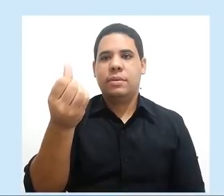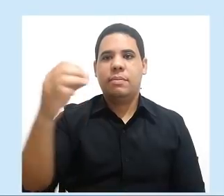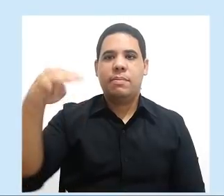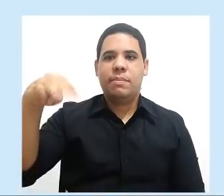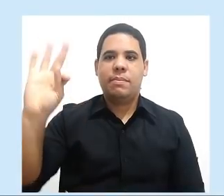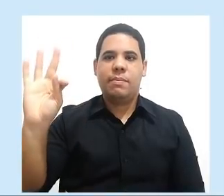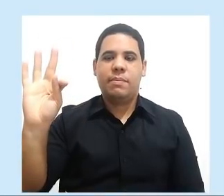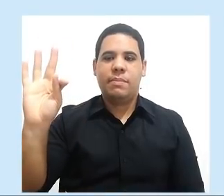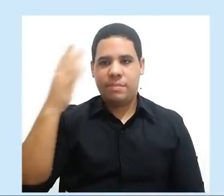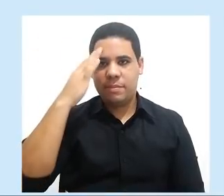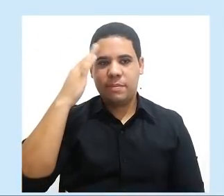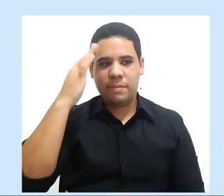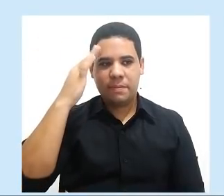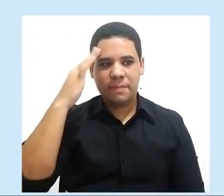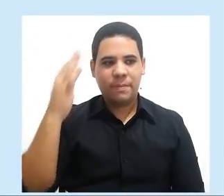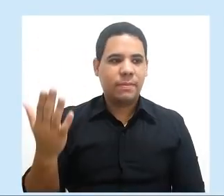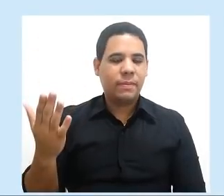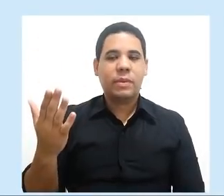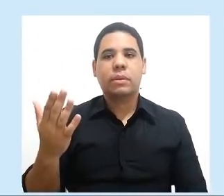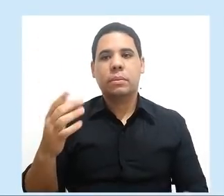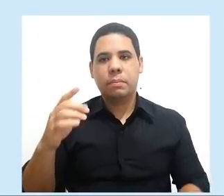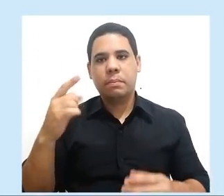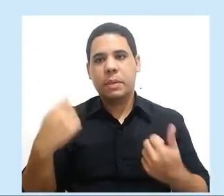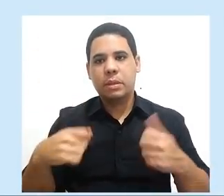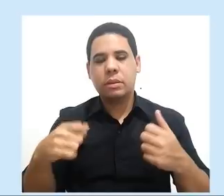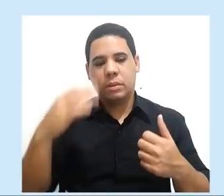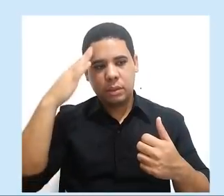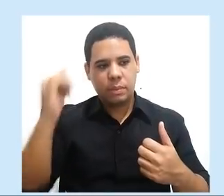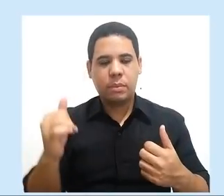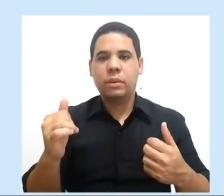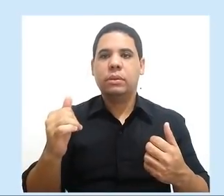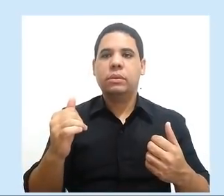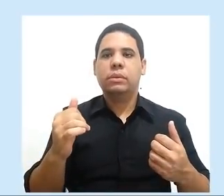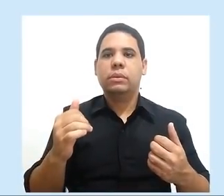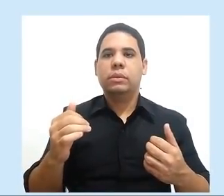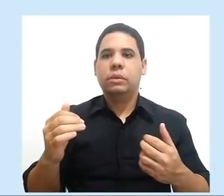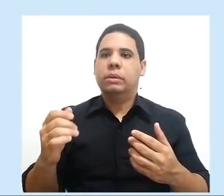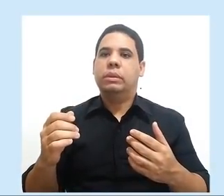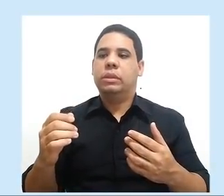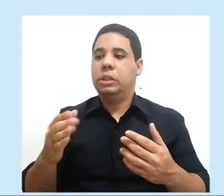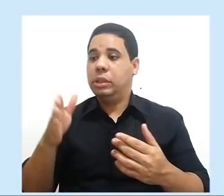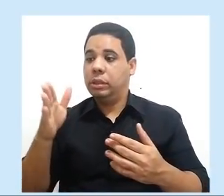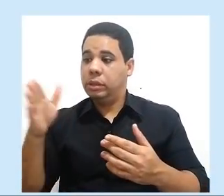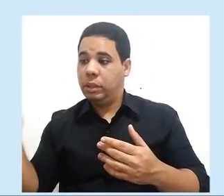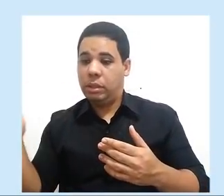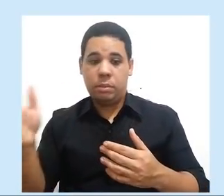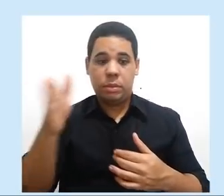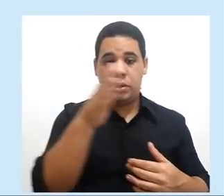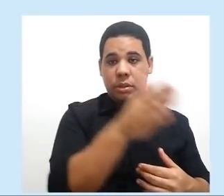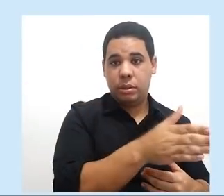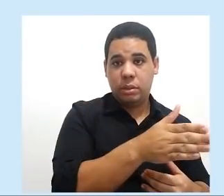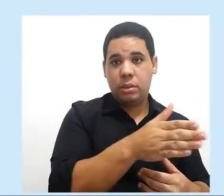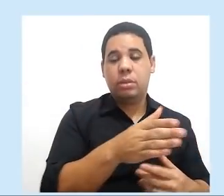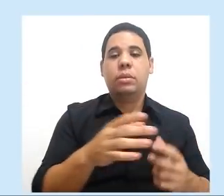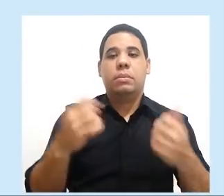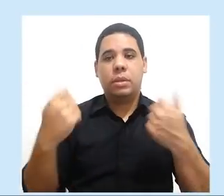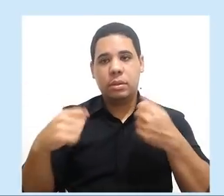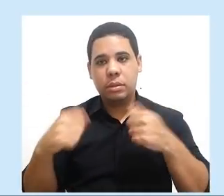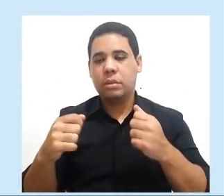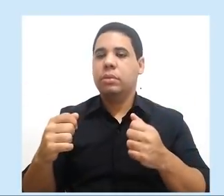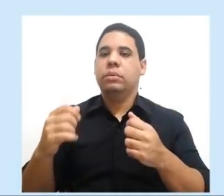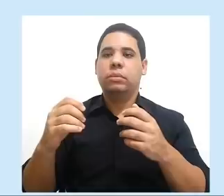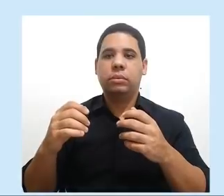no processo, da onde eu estou para onde eu vou. Se eu estou indo da esquerda para a direita, a vírgula também